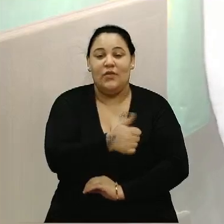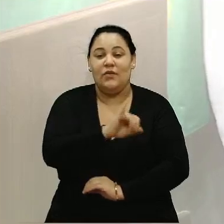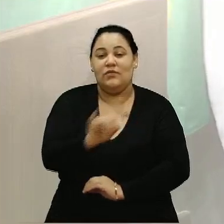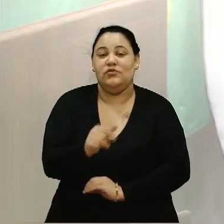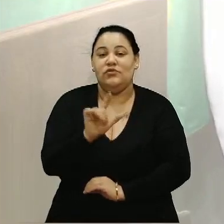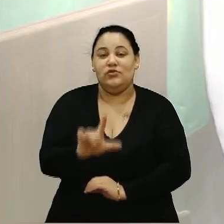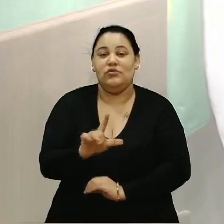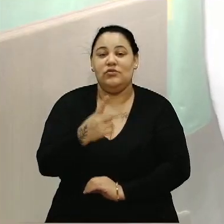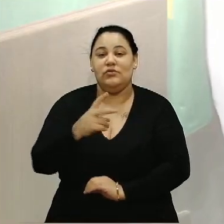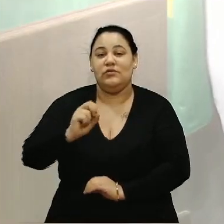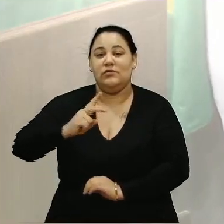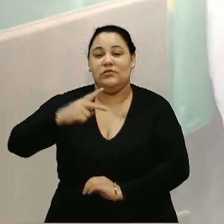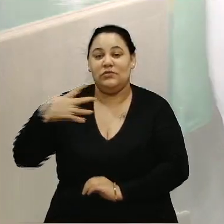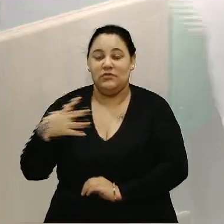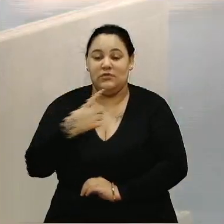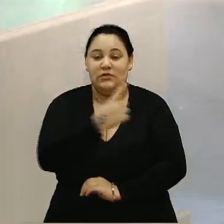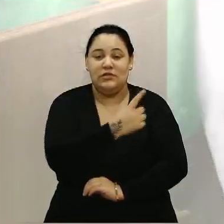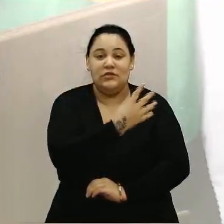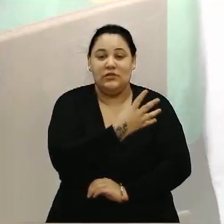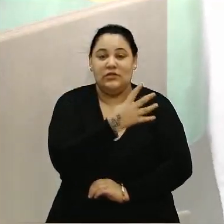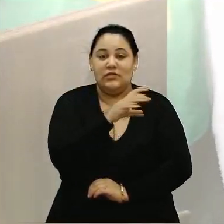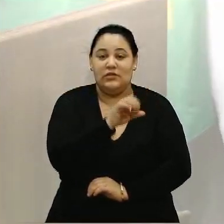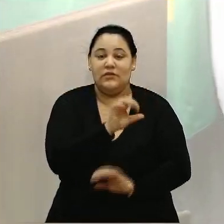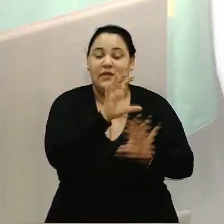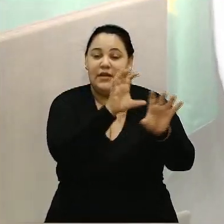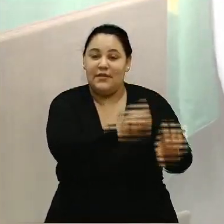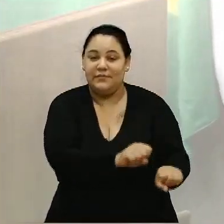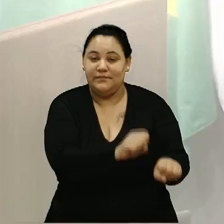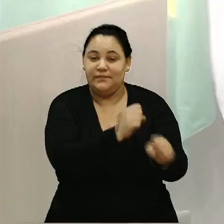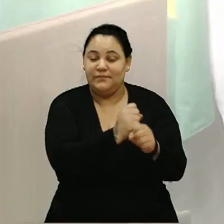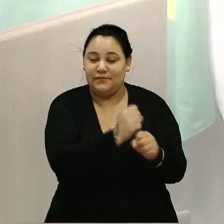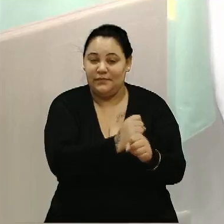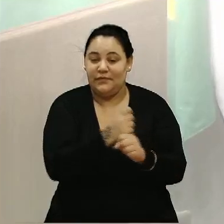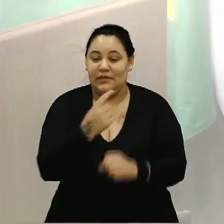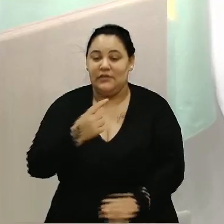de 2024, 149 anos da colonização e